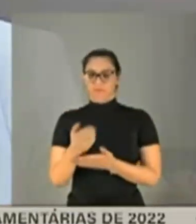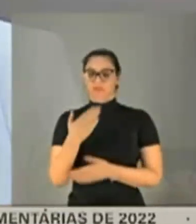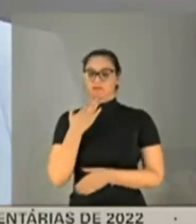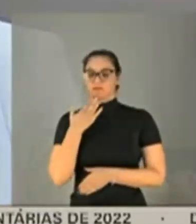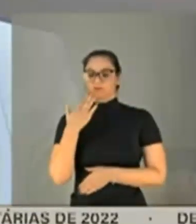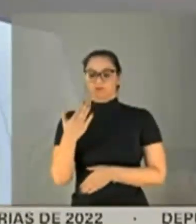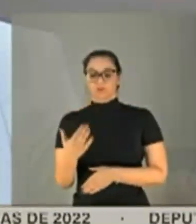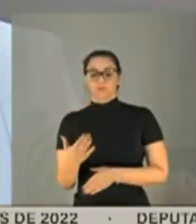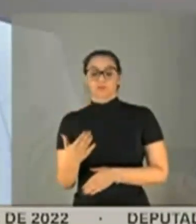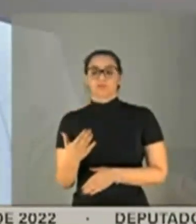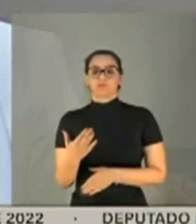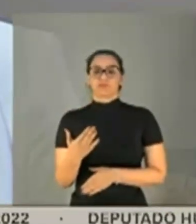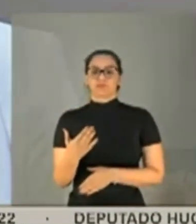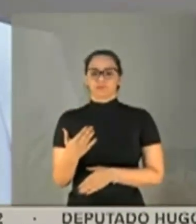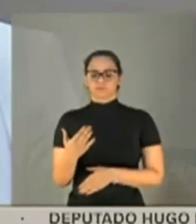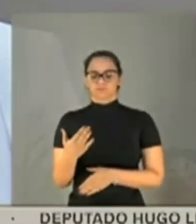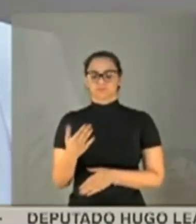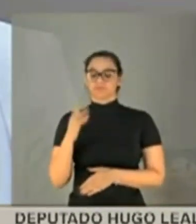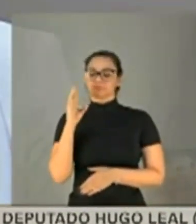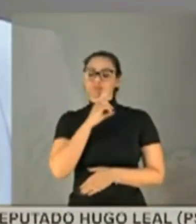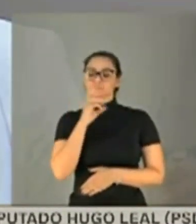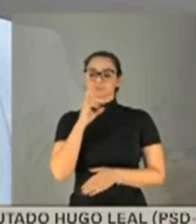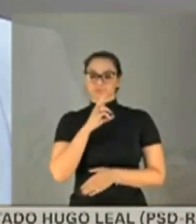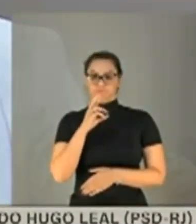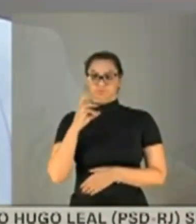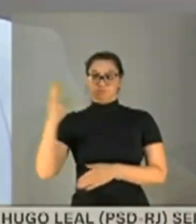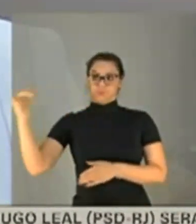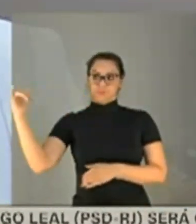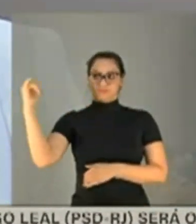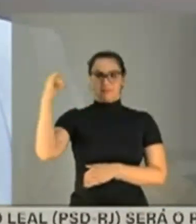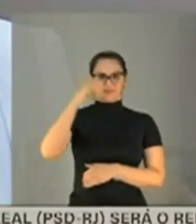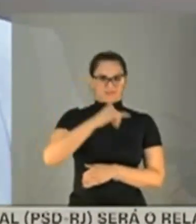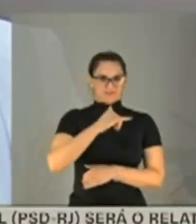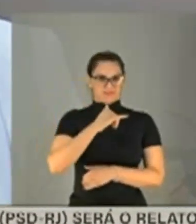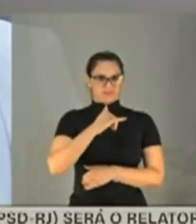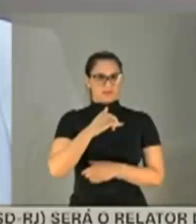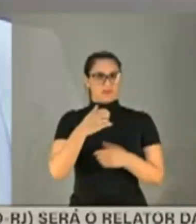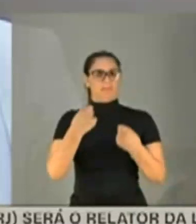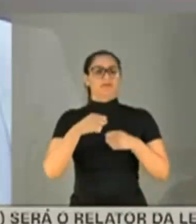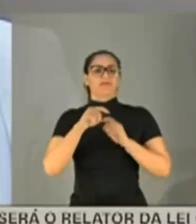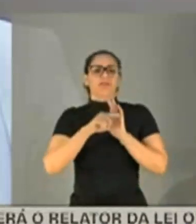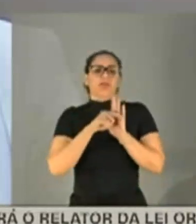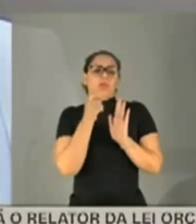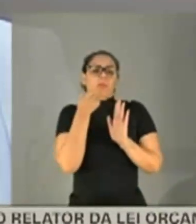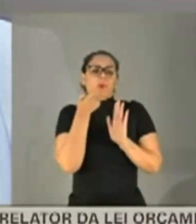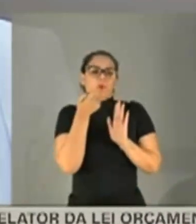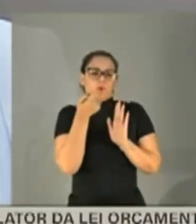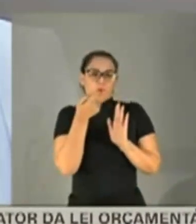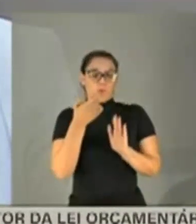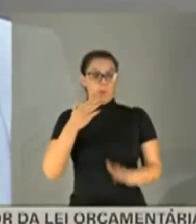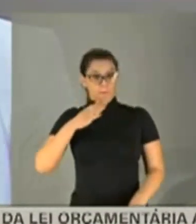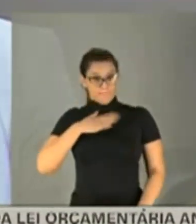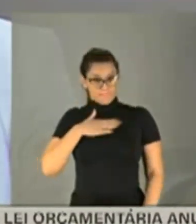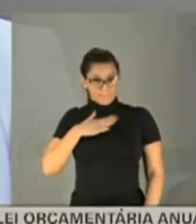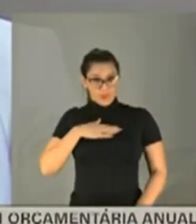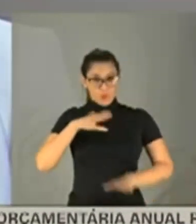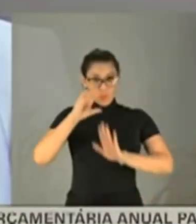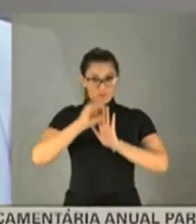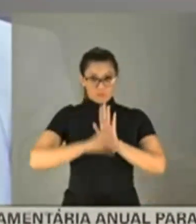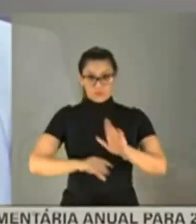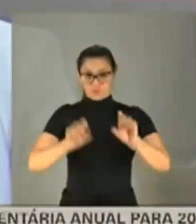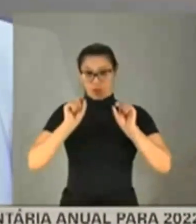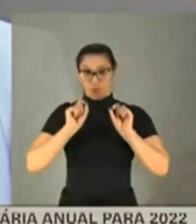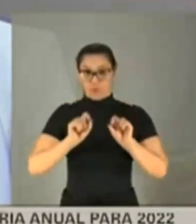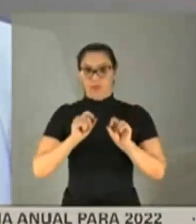pedido excepcional de importação, que necessita de menos condições ainda. O meu ofício se trata